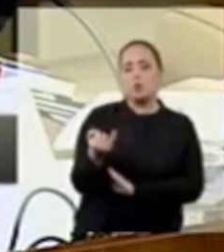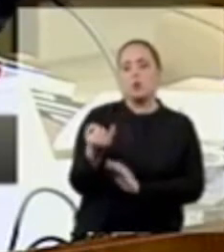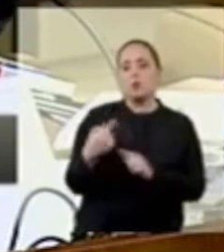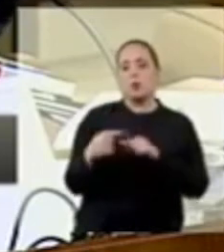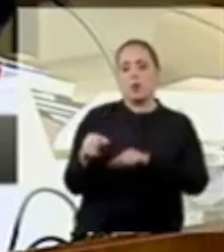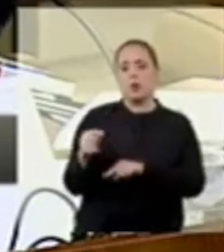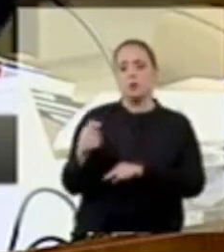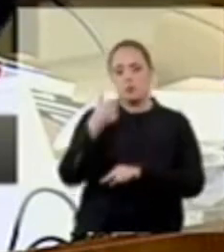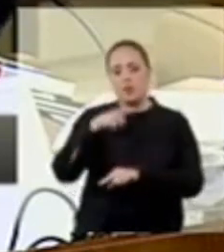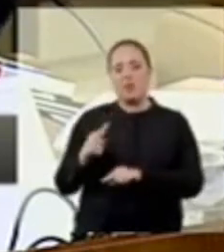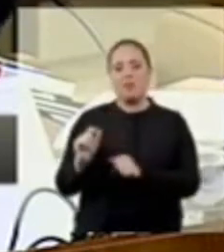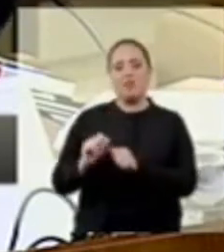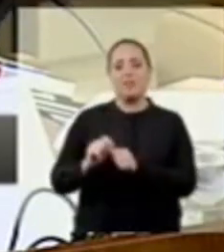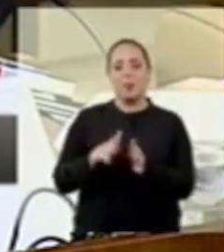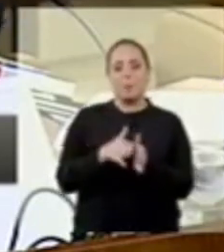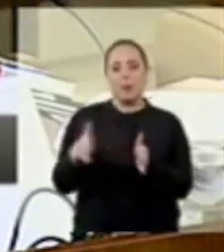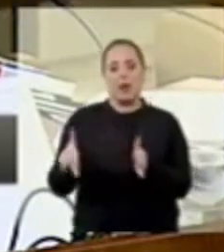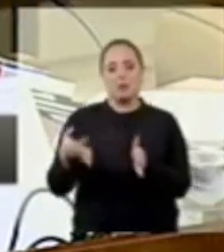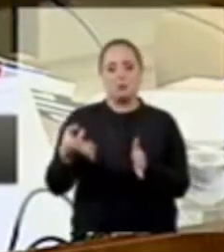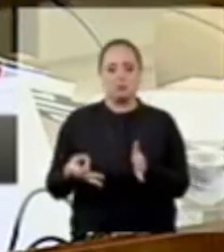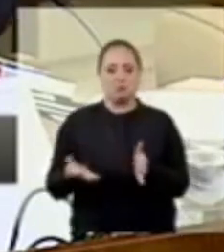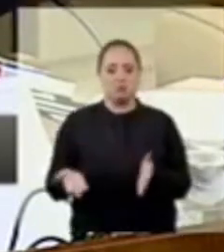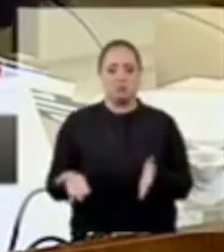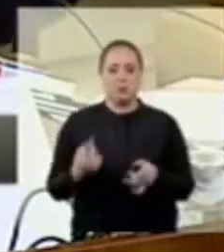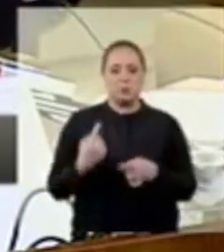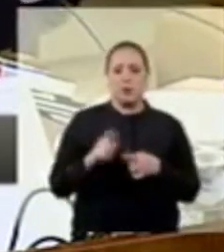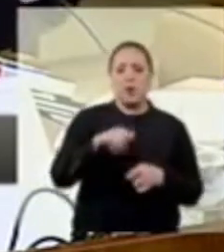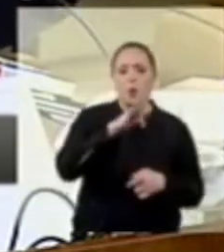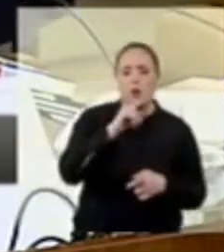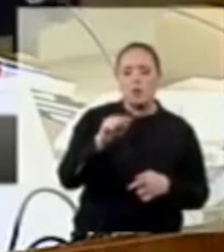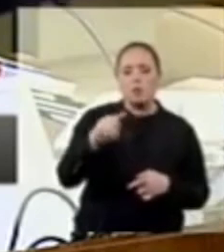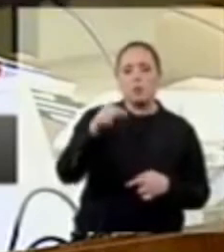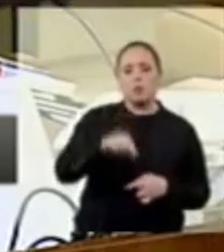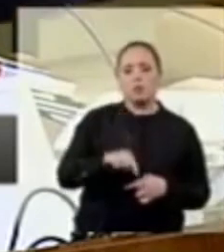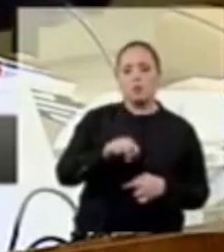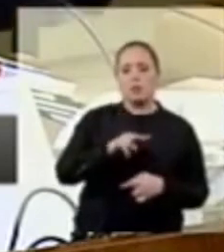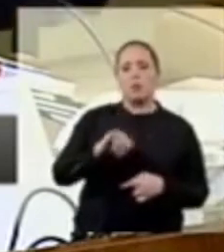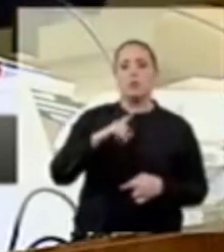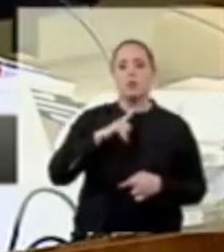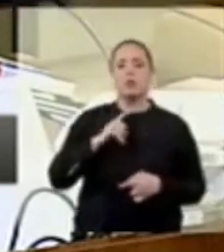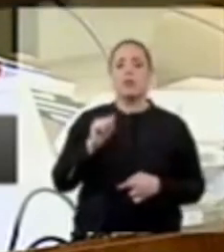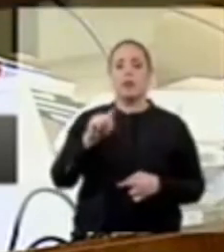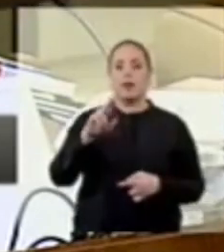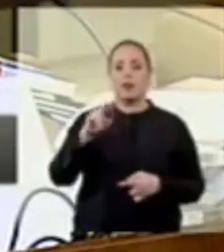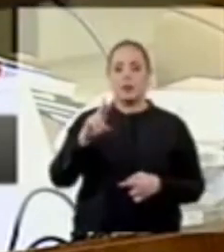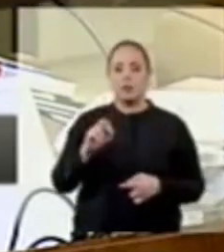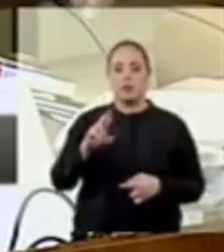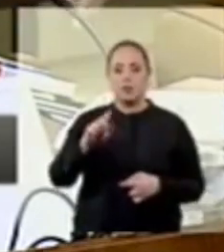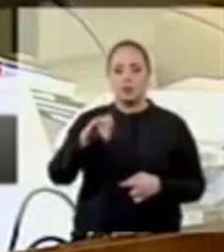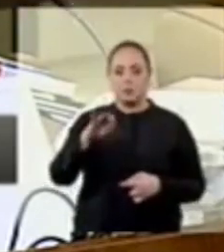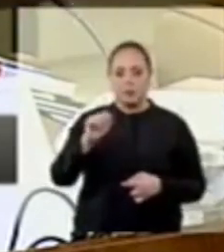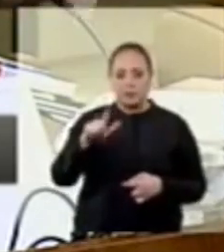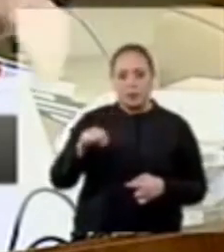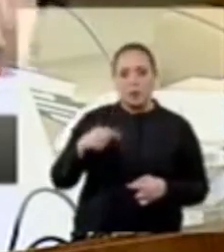produzir em prazo razoável o que muito ruim é que depois desta aí vem um agravo regimental depois vêm os